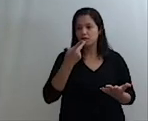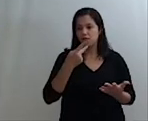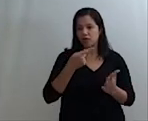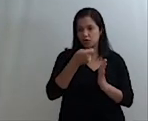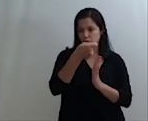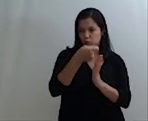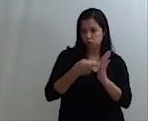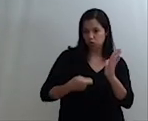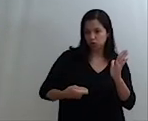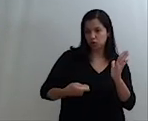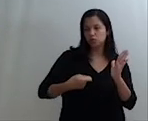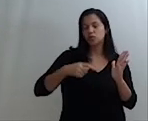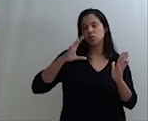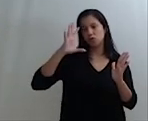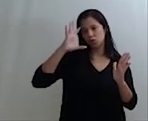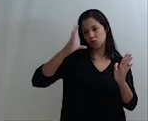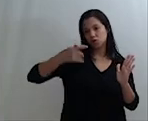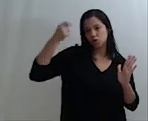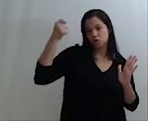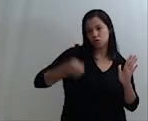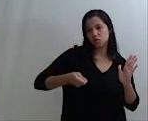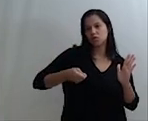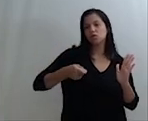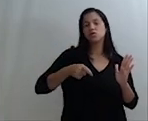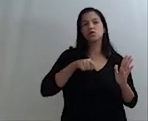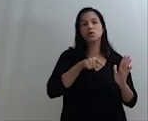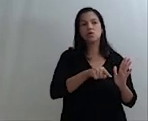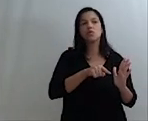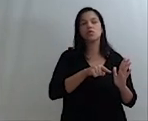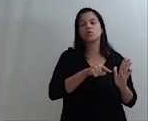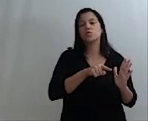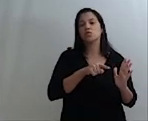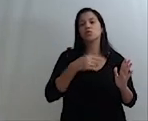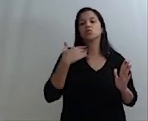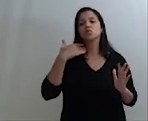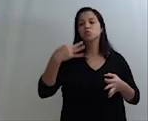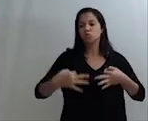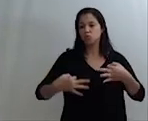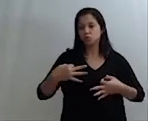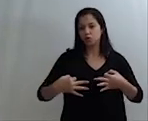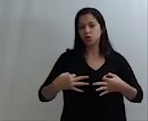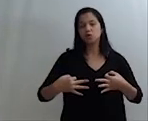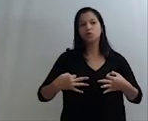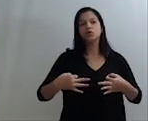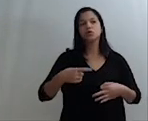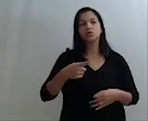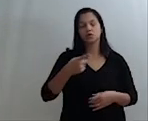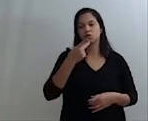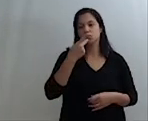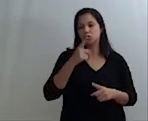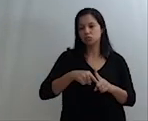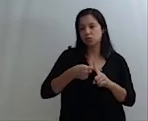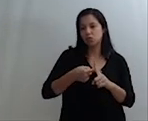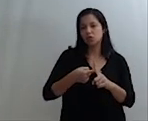íntegra da decisão eh proferida pelo pelo pelo juiz e grifando